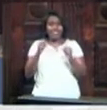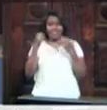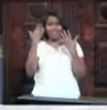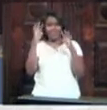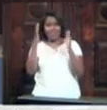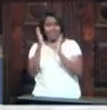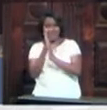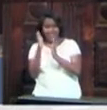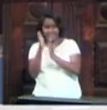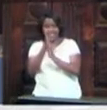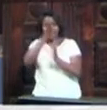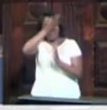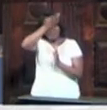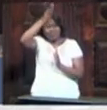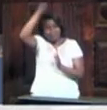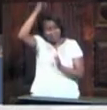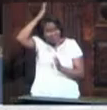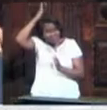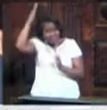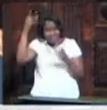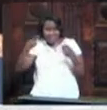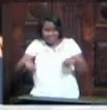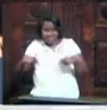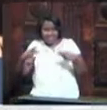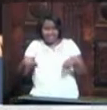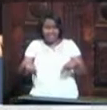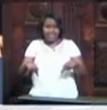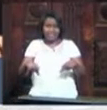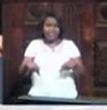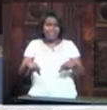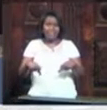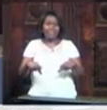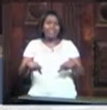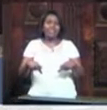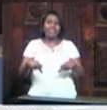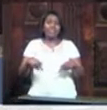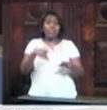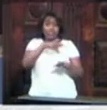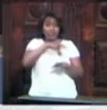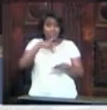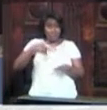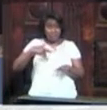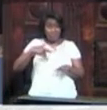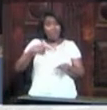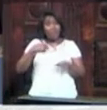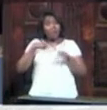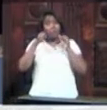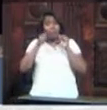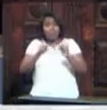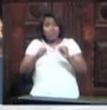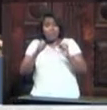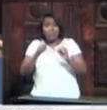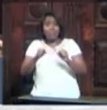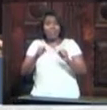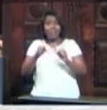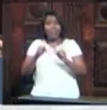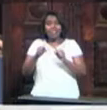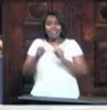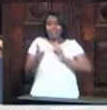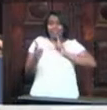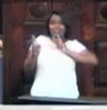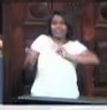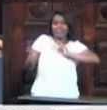homenagem aos bombeiros militares do quadro de saúde, eu poderia fazer minhas